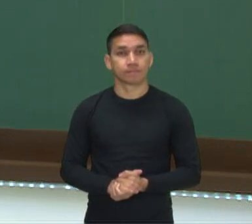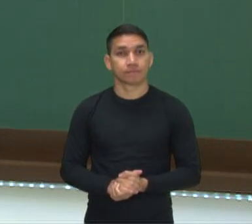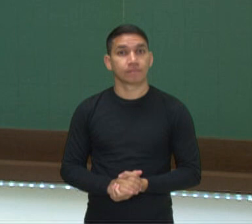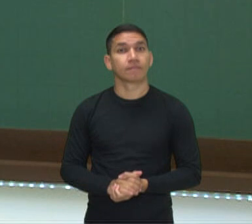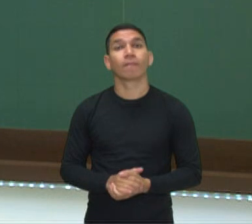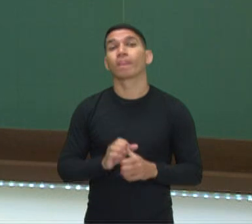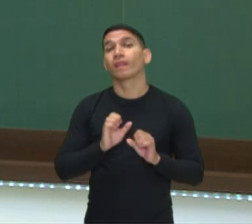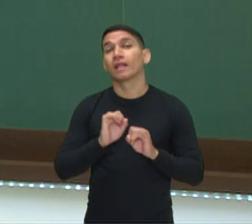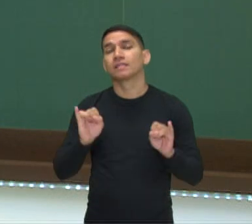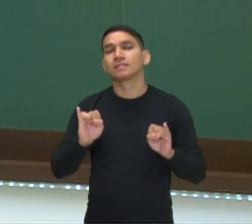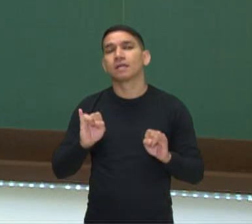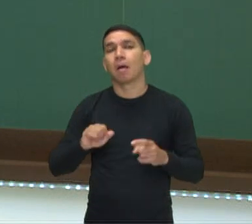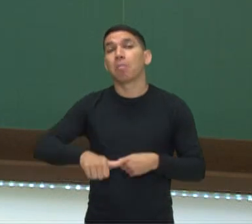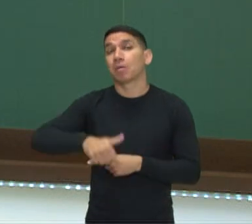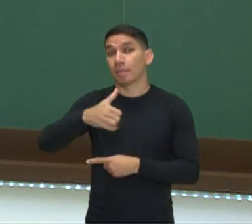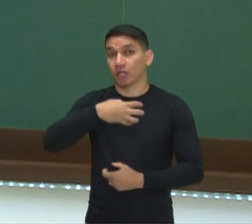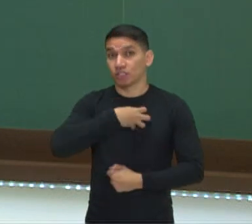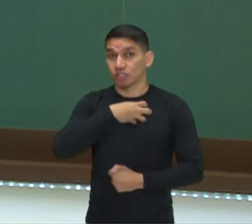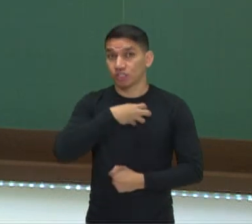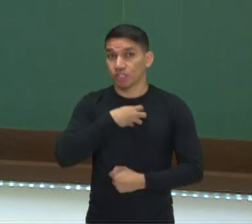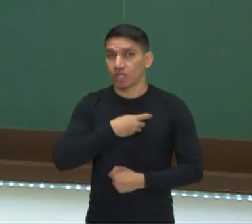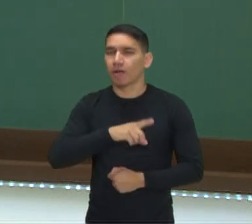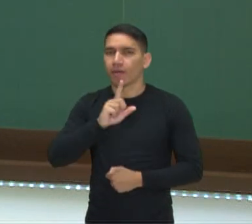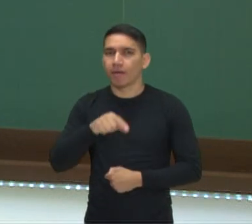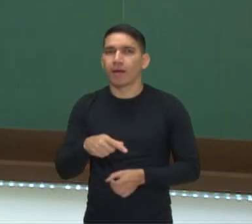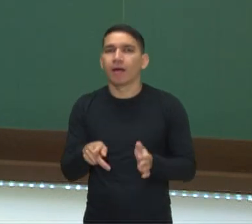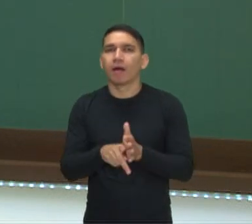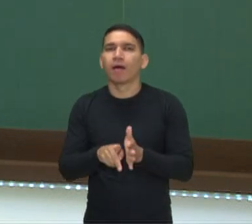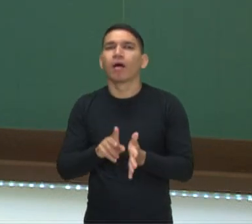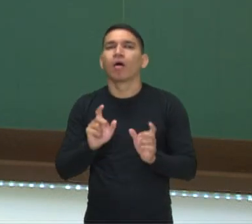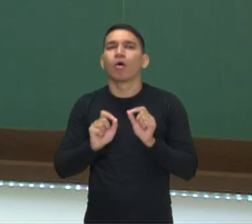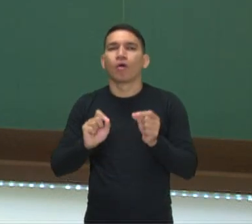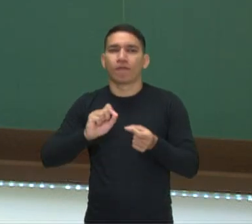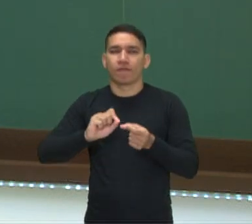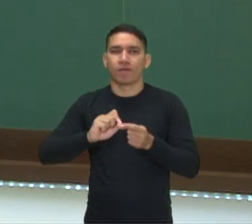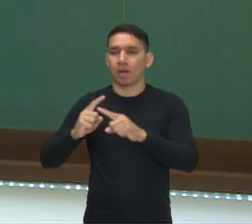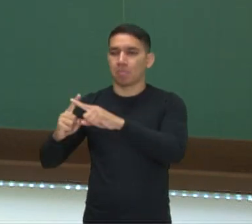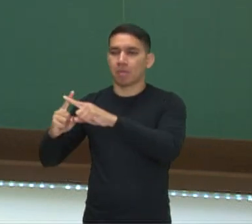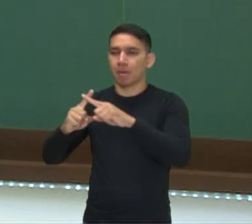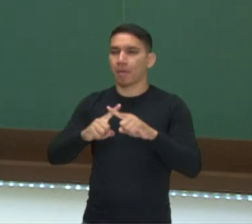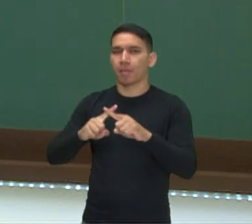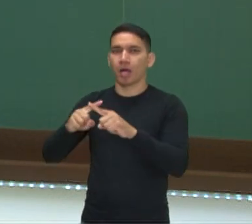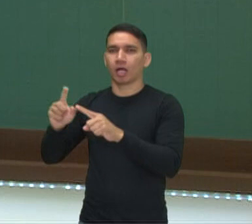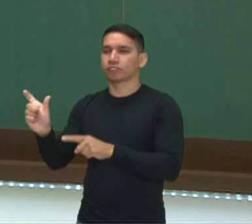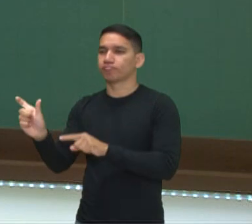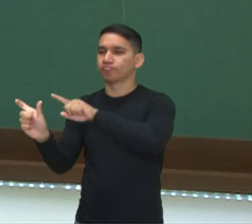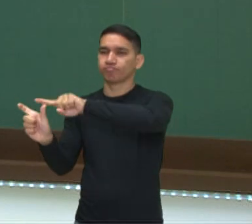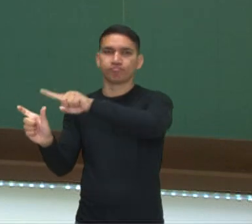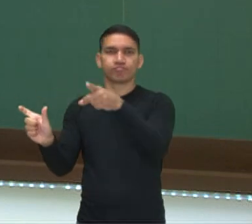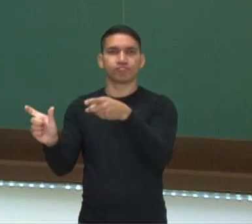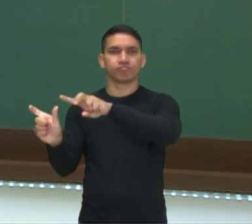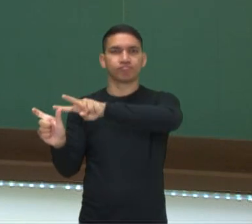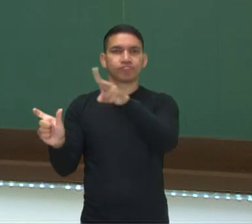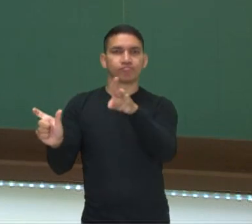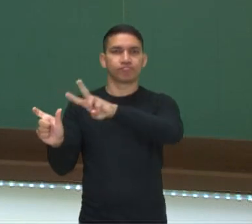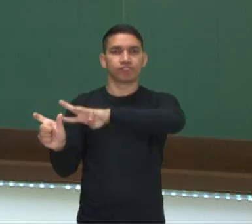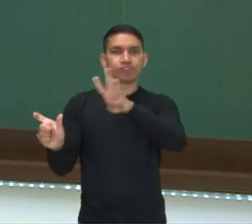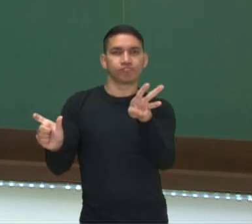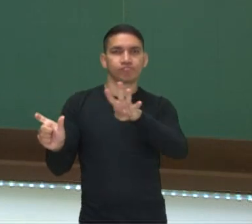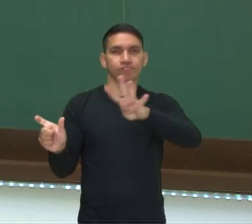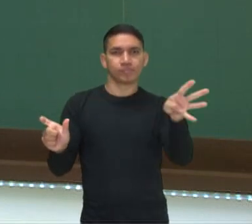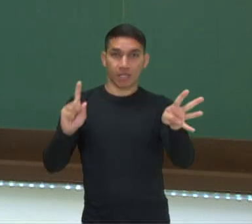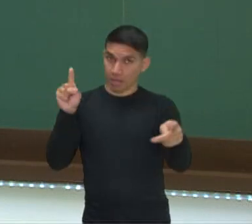Se nós fizermos a primeira maneira, que é a maneira que usa a multiplicação distributiva, que essa é a intenção da nossa